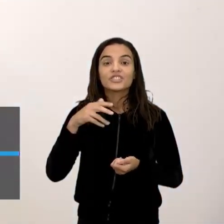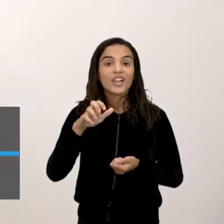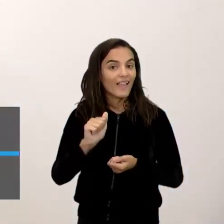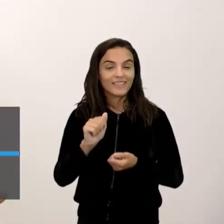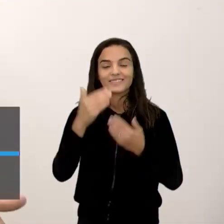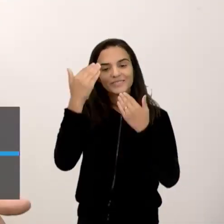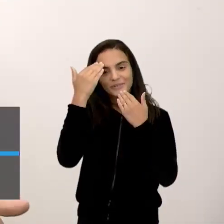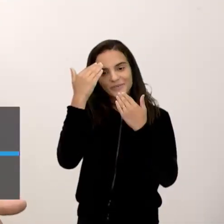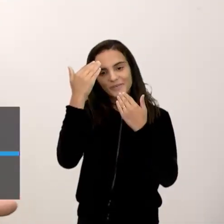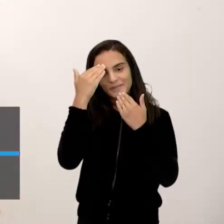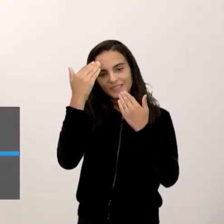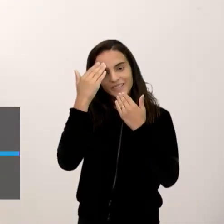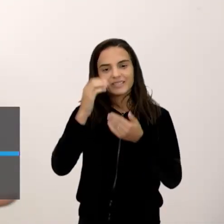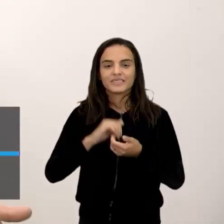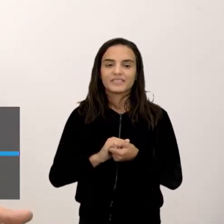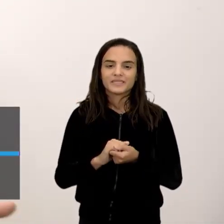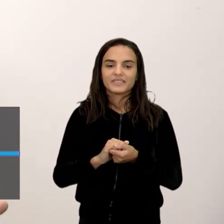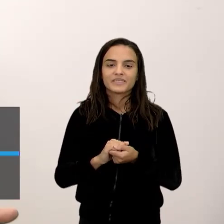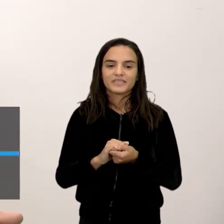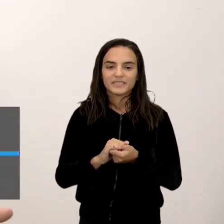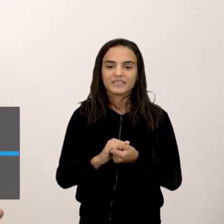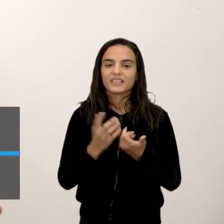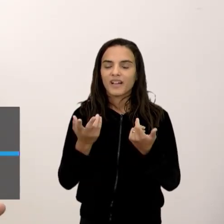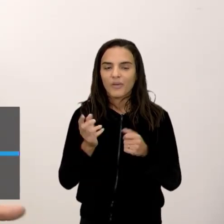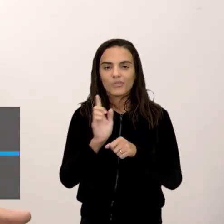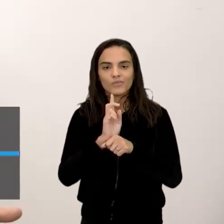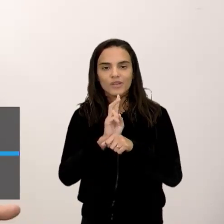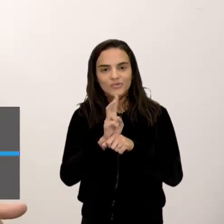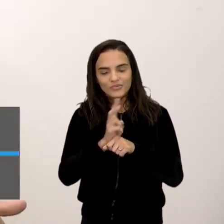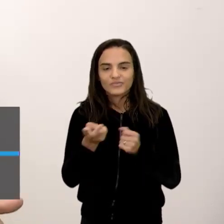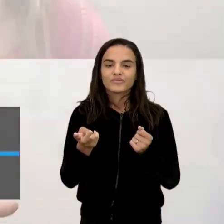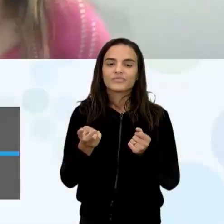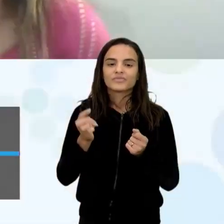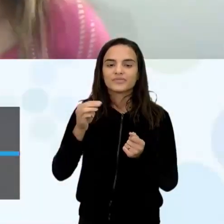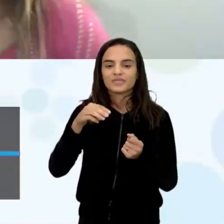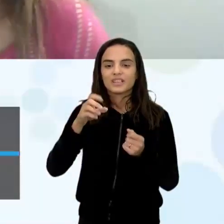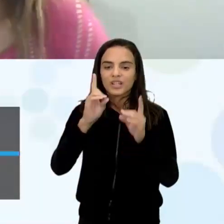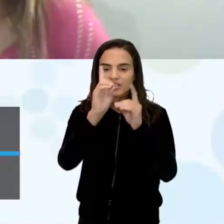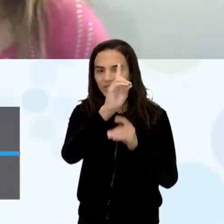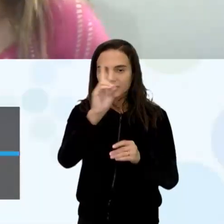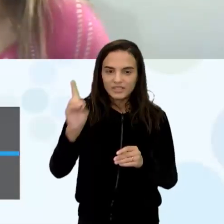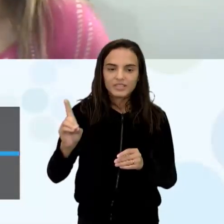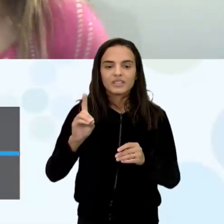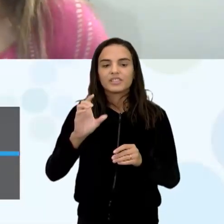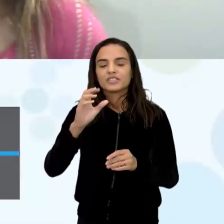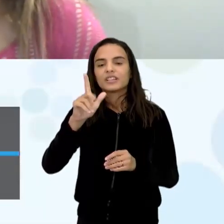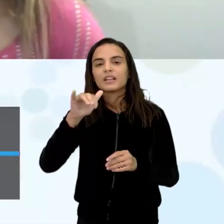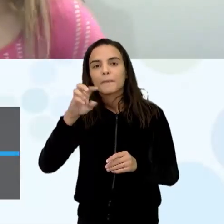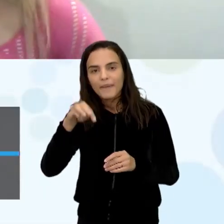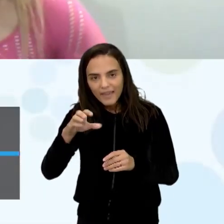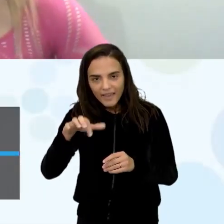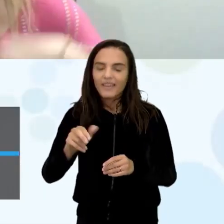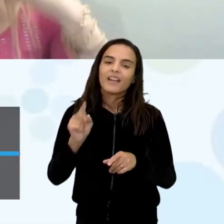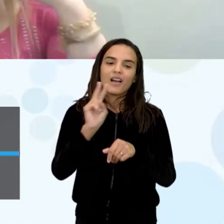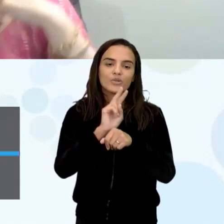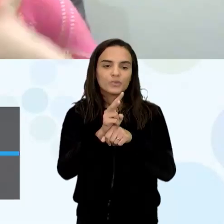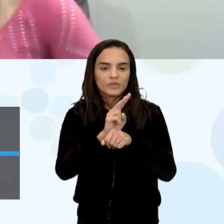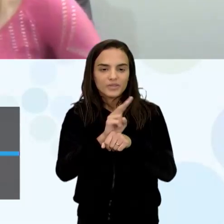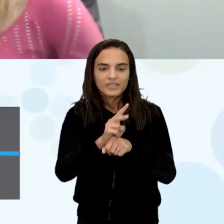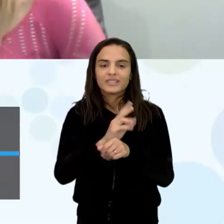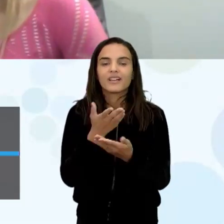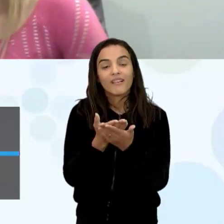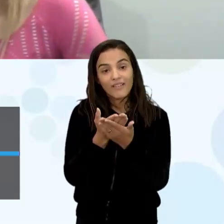agradecer, agradecer ao dirigente, né, a dirigente Magda da diretoria de Limeira, a supervisora